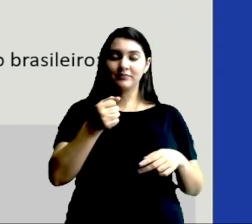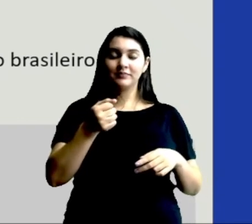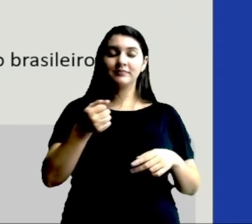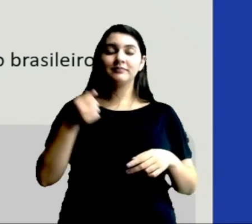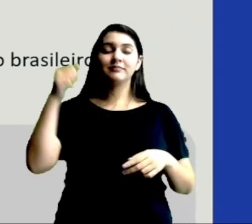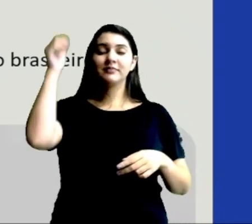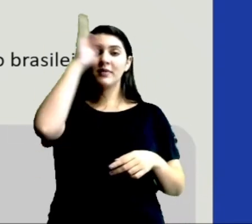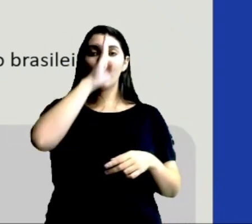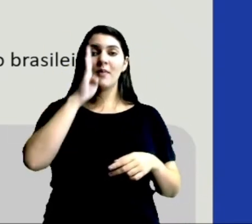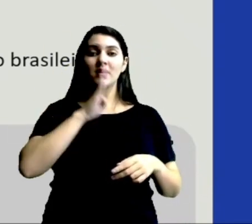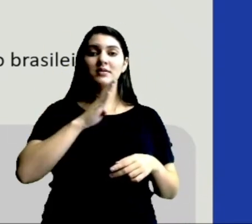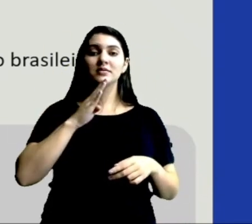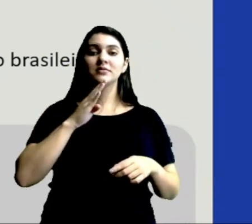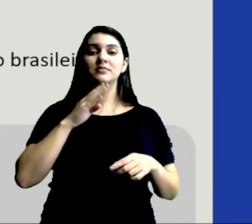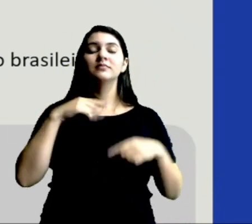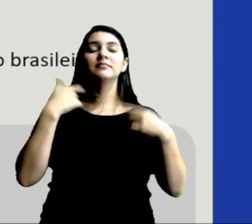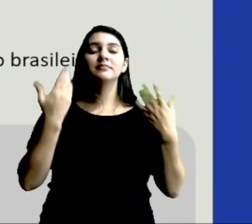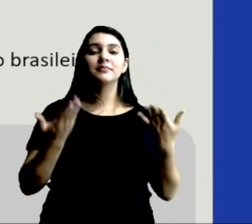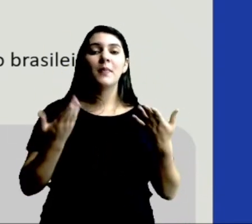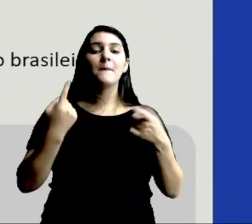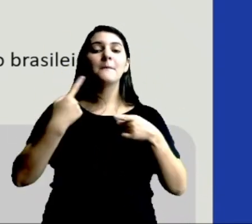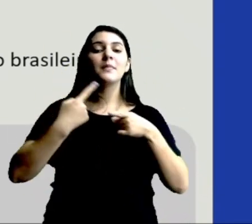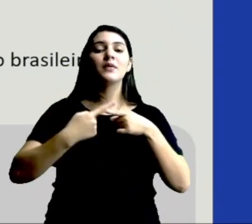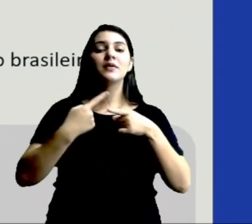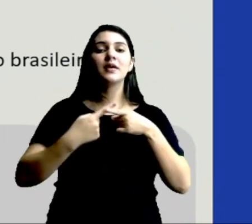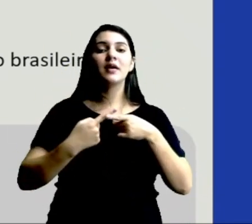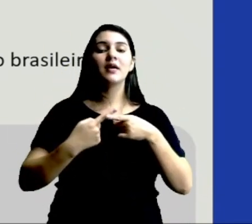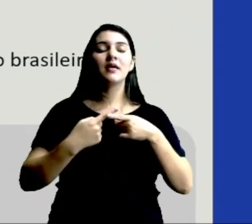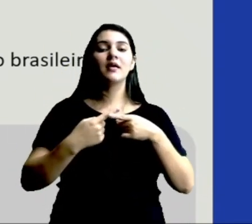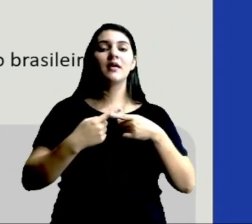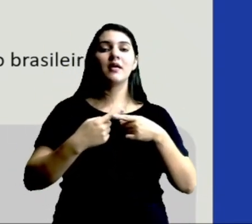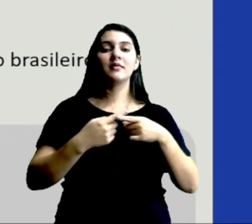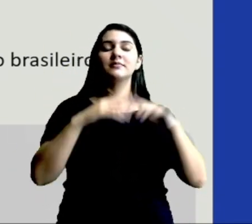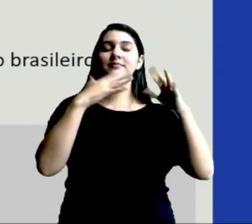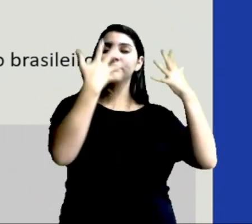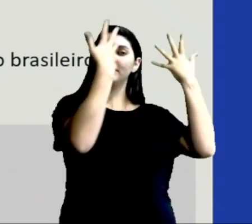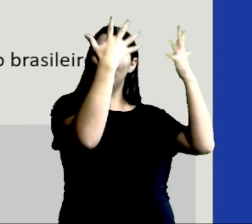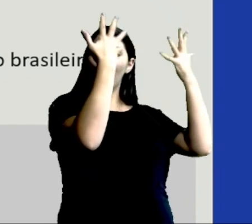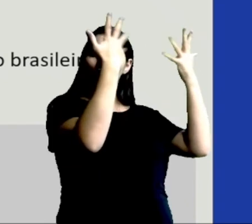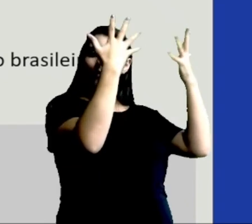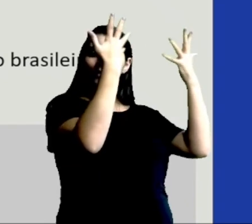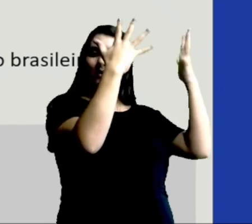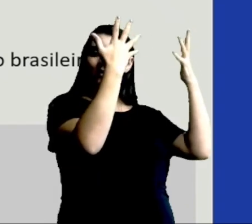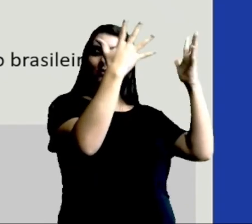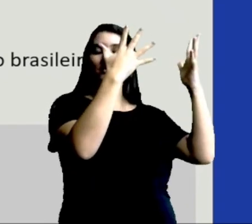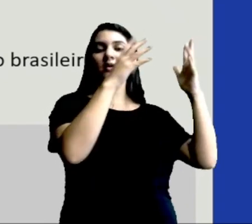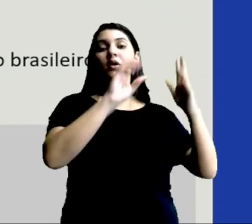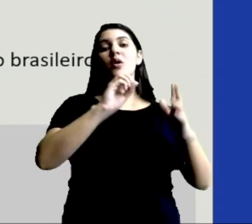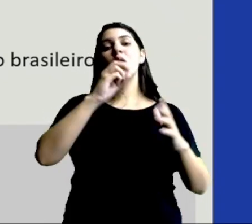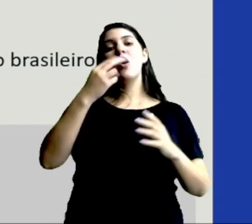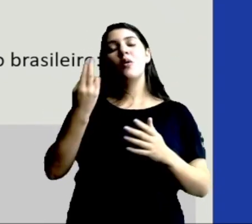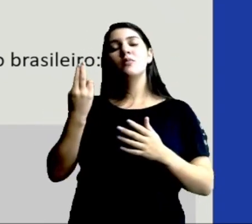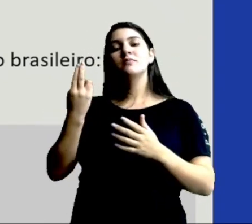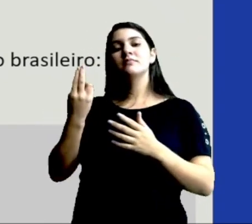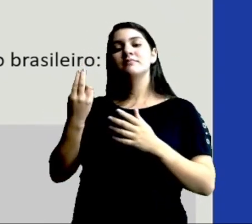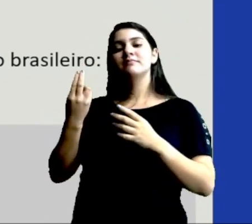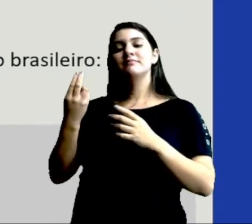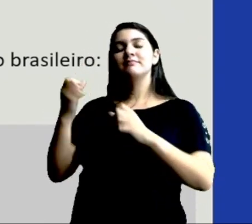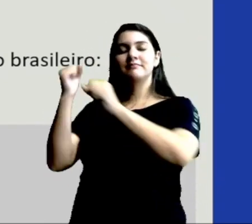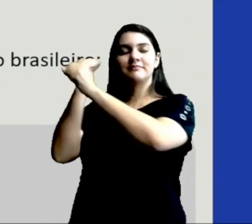ao Brasil para quê, né? Para serem homenageados ou para